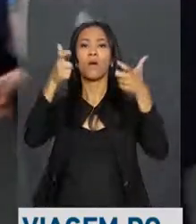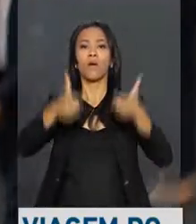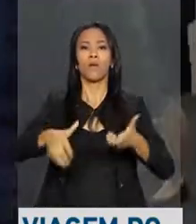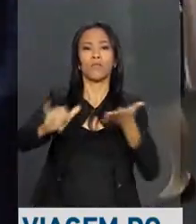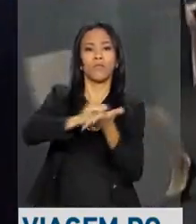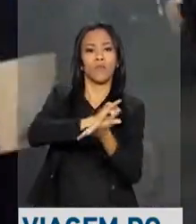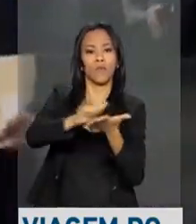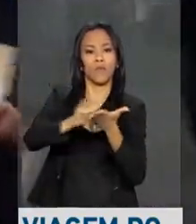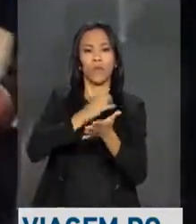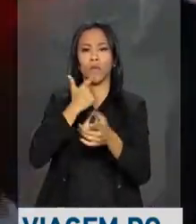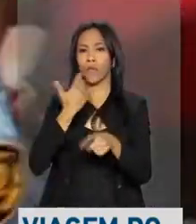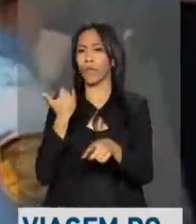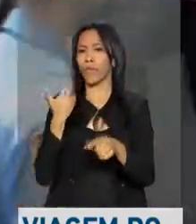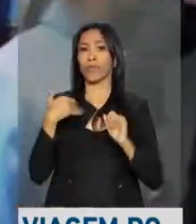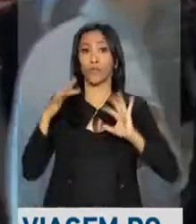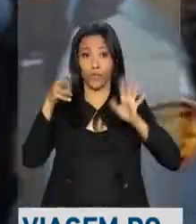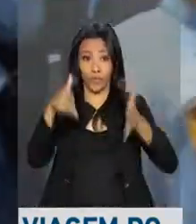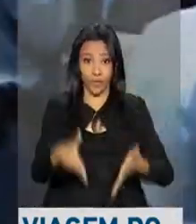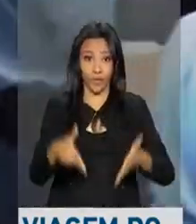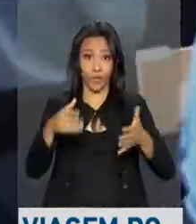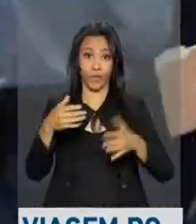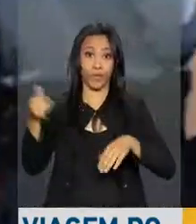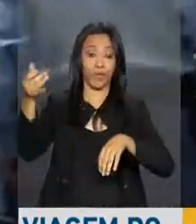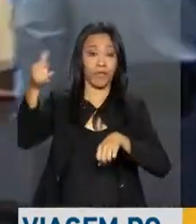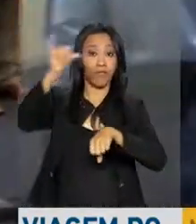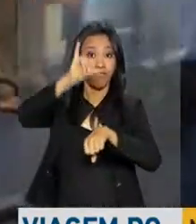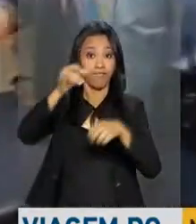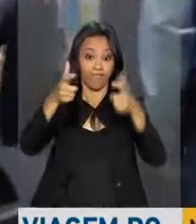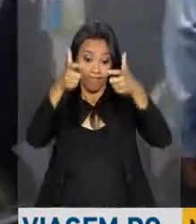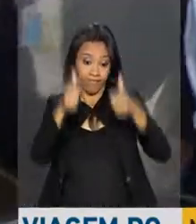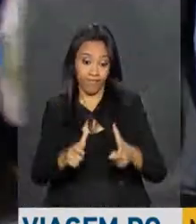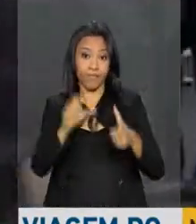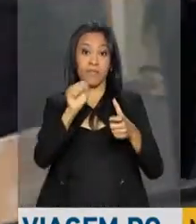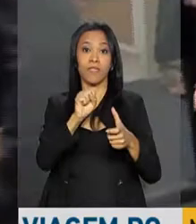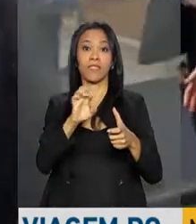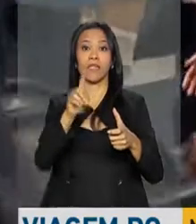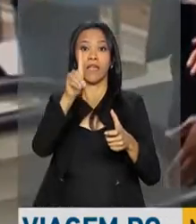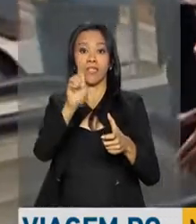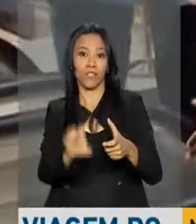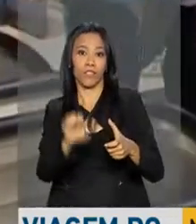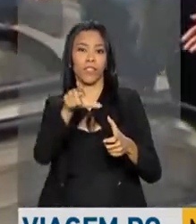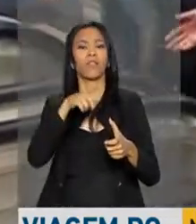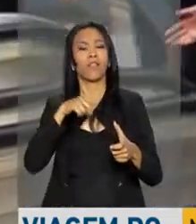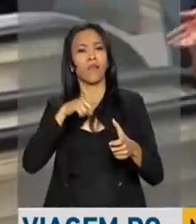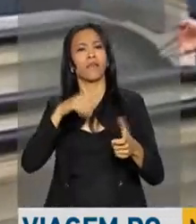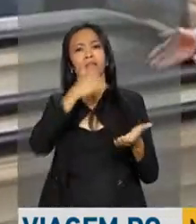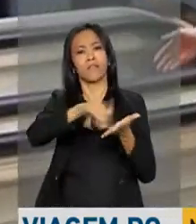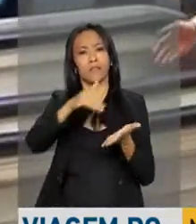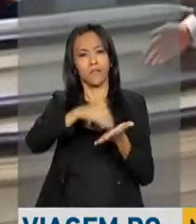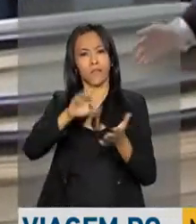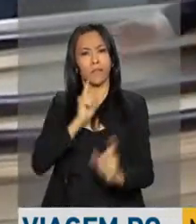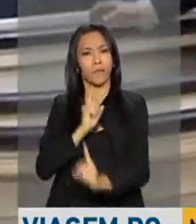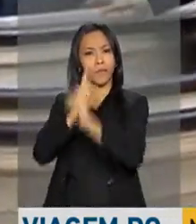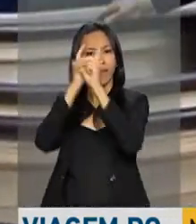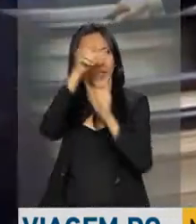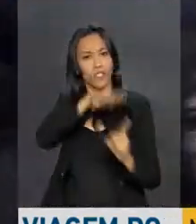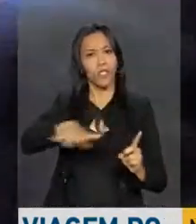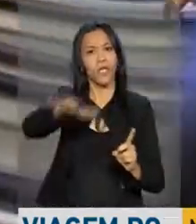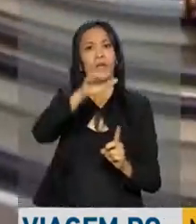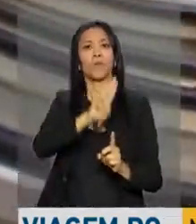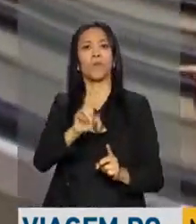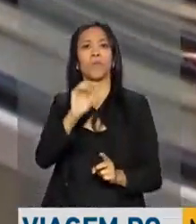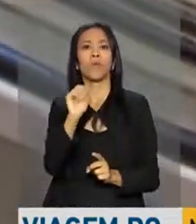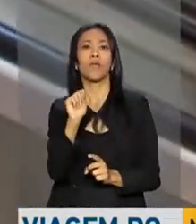Michel Temer chegou agora há pouco na sede da ONU. Antes de abrir os debates, ele tem encontro com o secretário-geral das Nações Unidas,